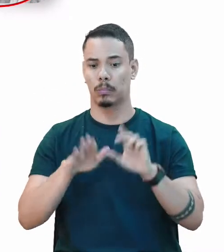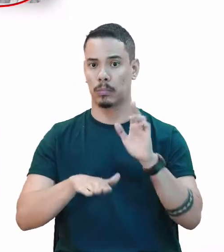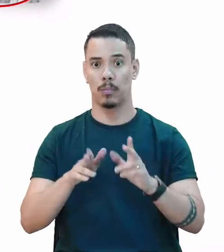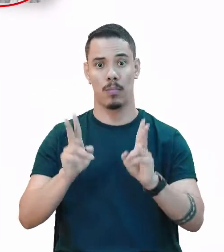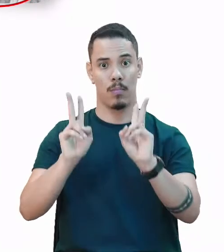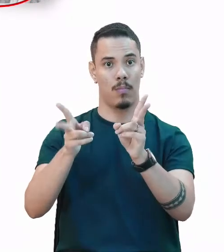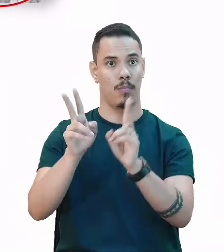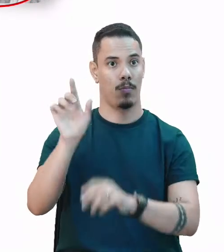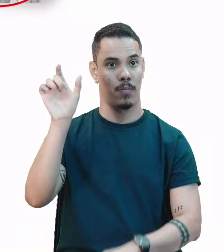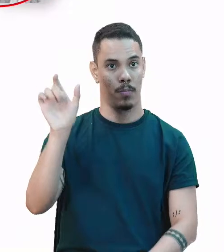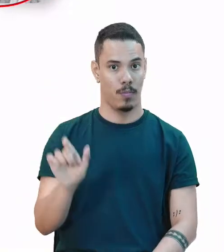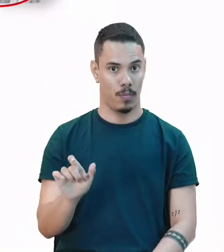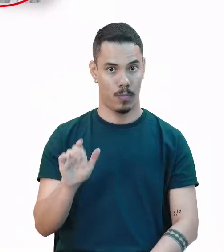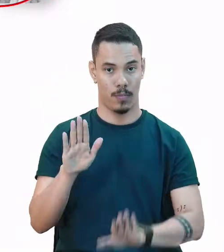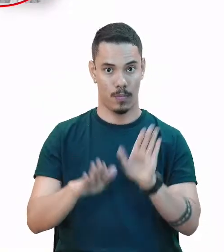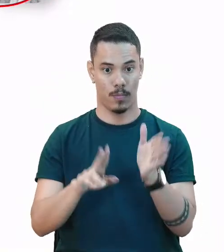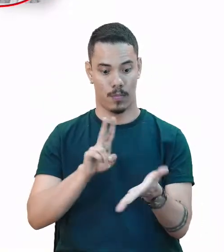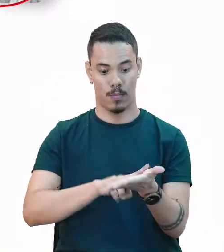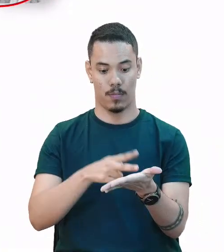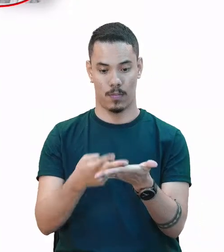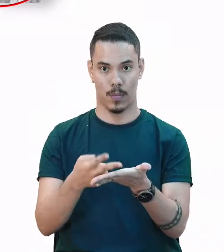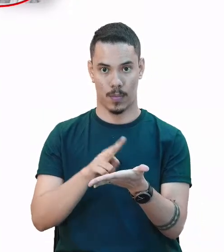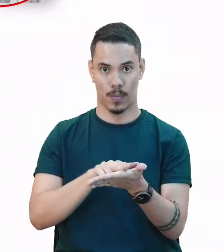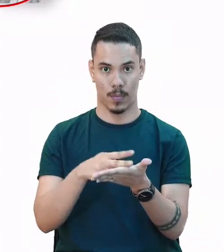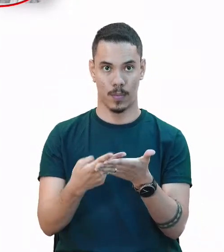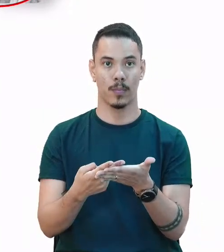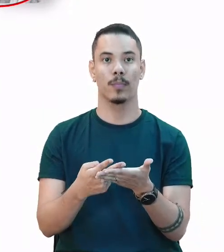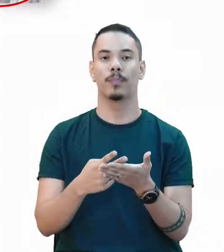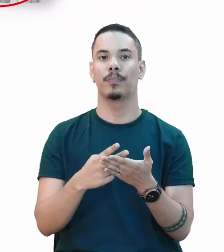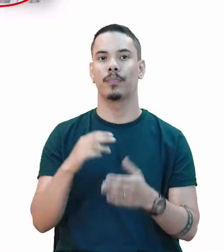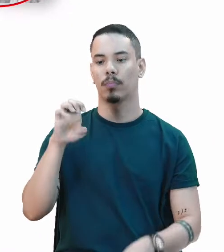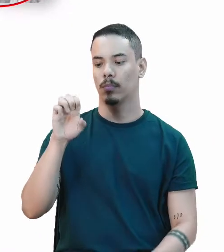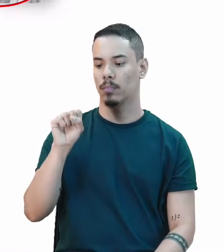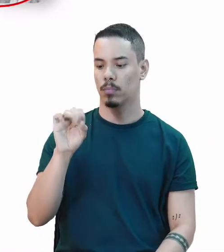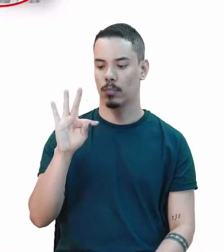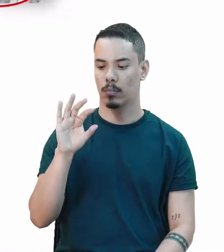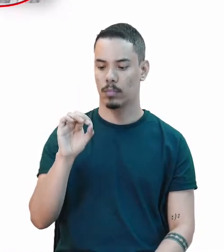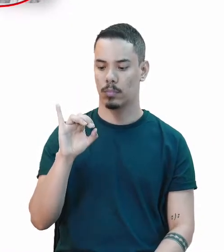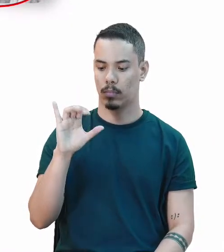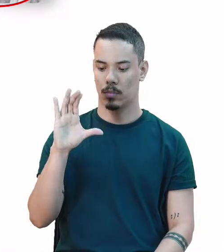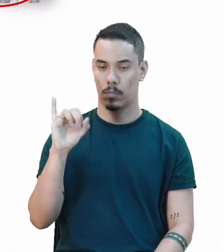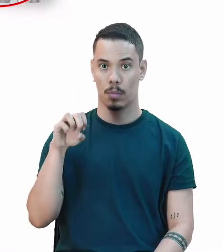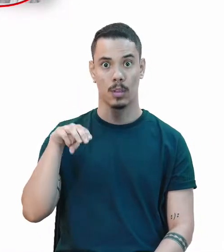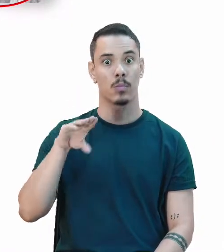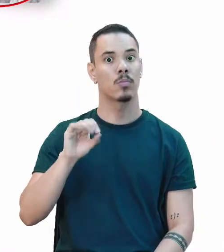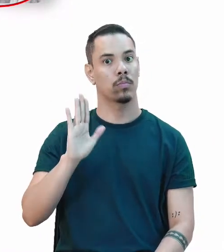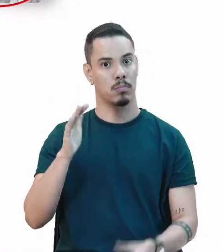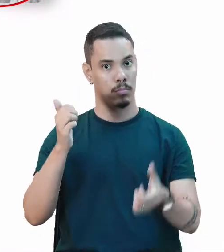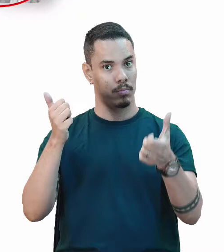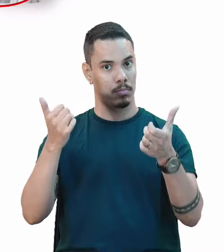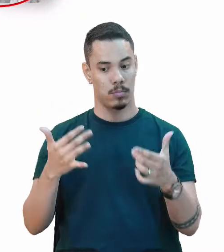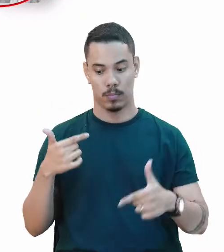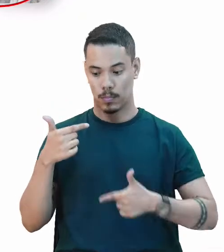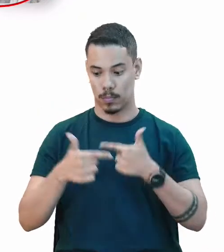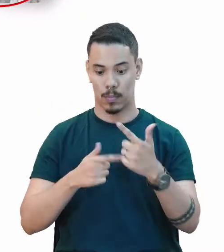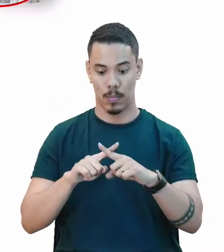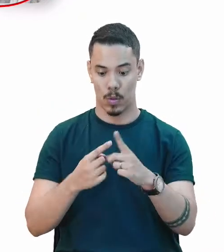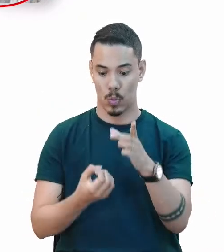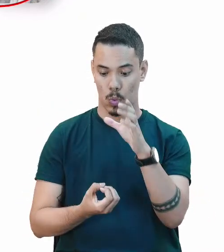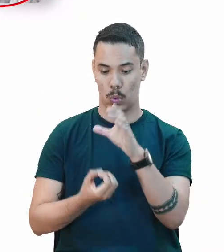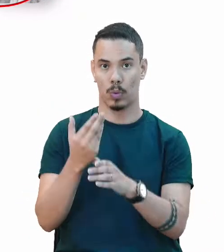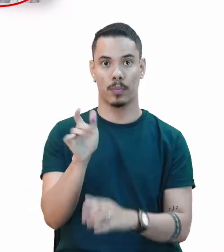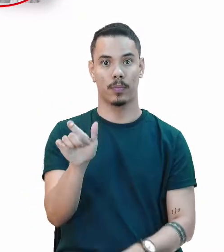pessoa. O termo estoicismo, que a gente já vem trabalhando, tem sua origem na